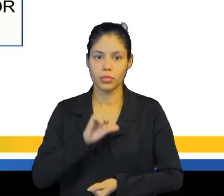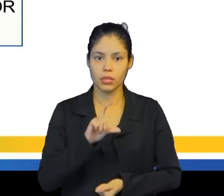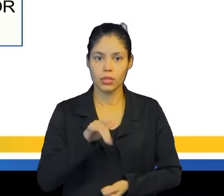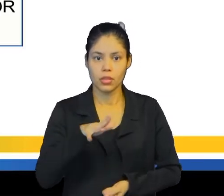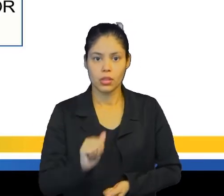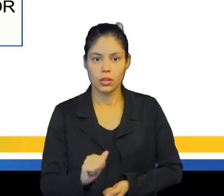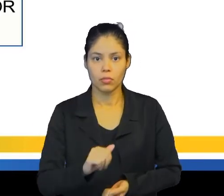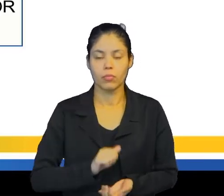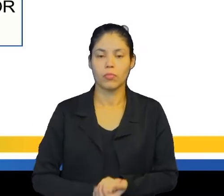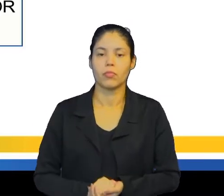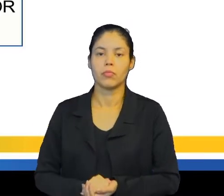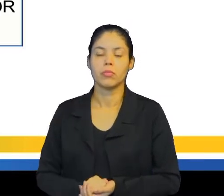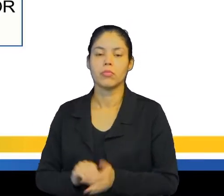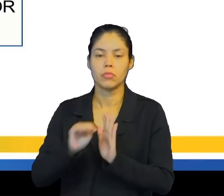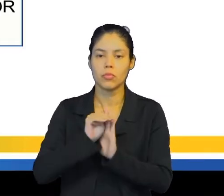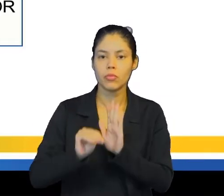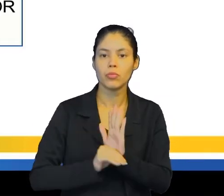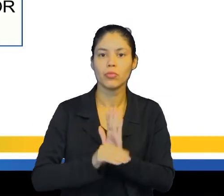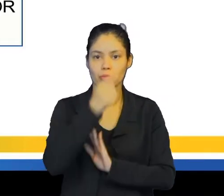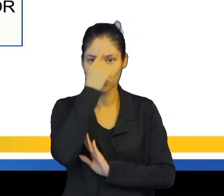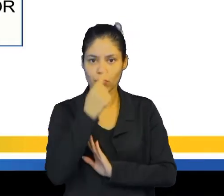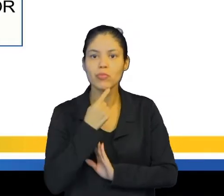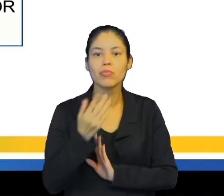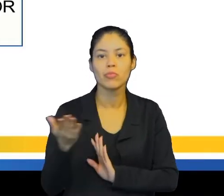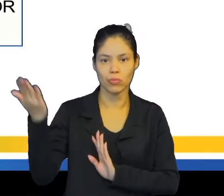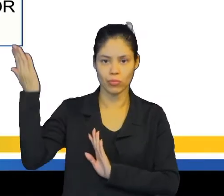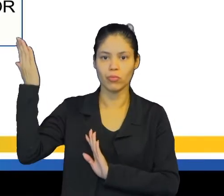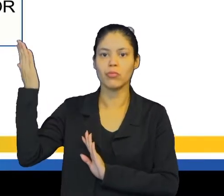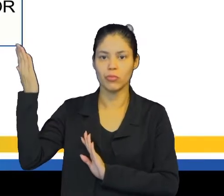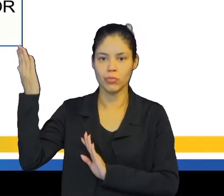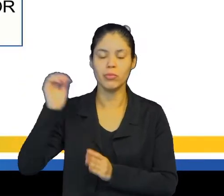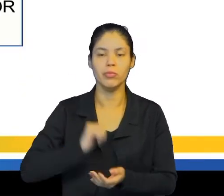Silvana Maldener, né, embaixo tem a imagem dela também,